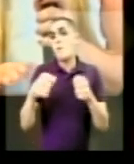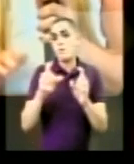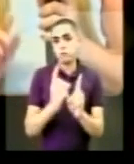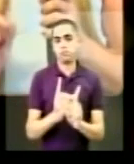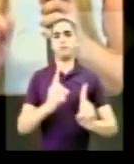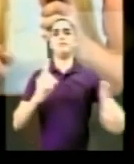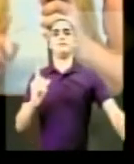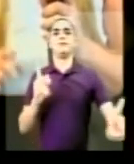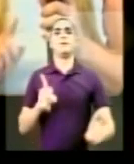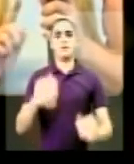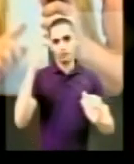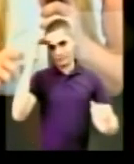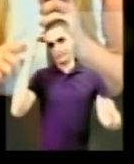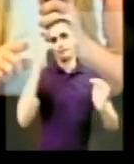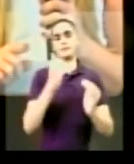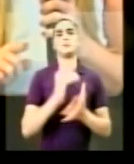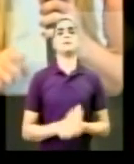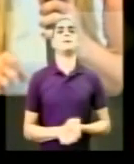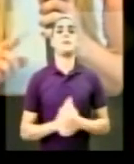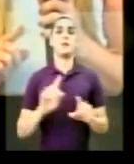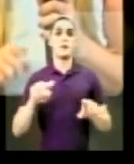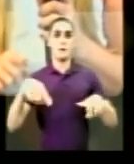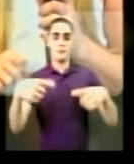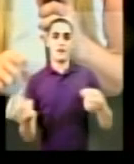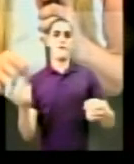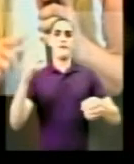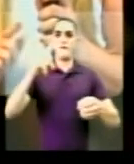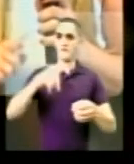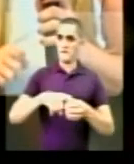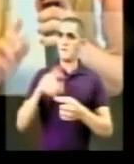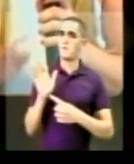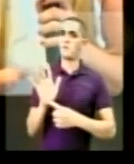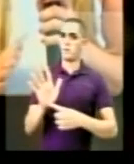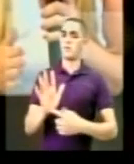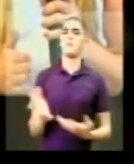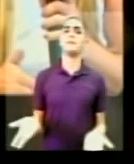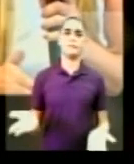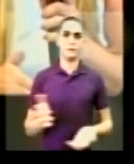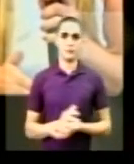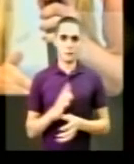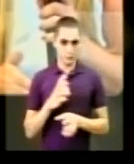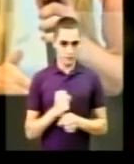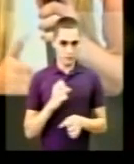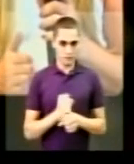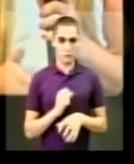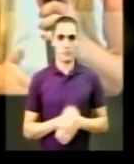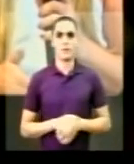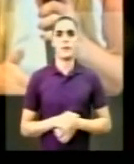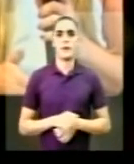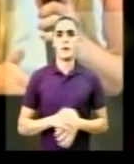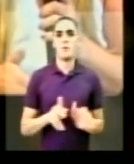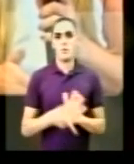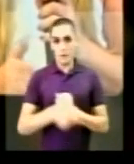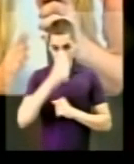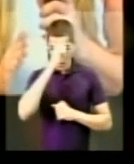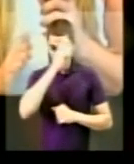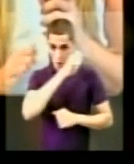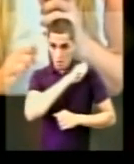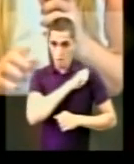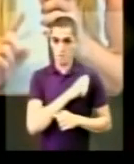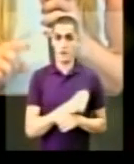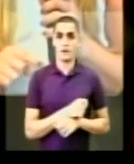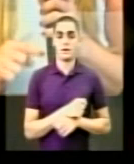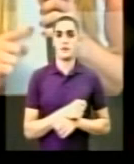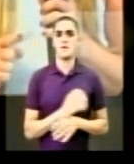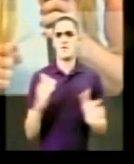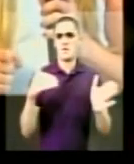distanciamento. Mas, voltando aqui para os casos, vocês podem ver que em Rio Preto, então, até agosto, com dado fechado até agosto,